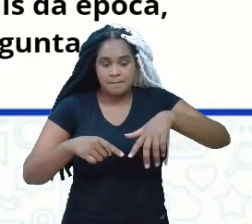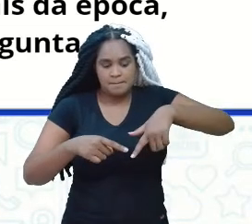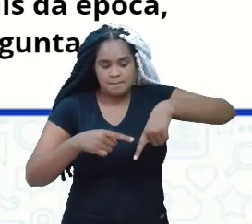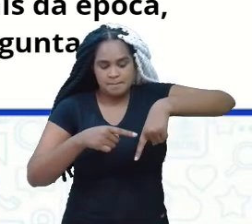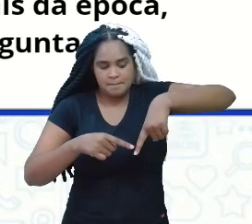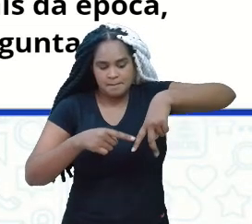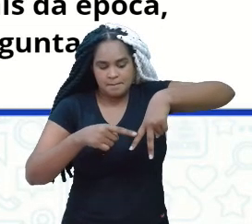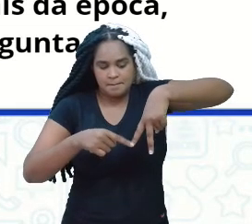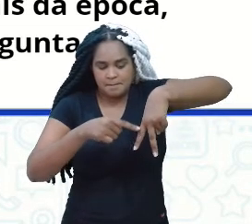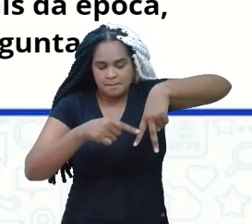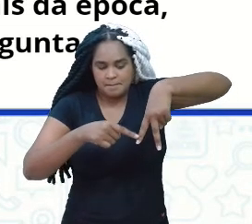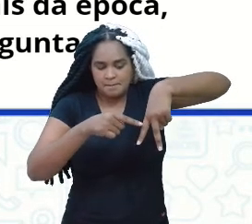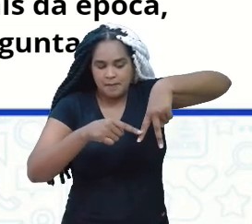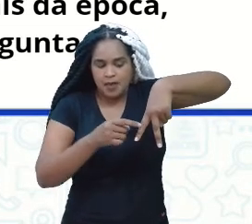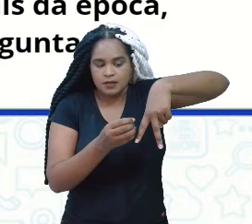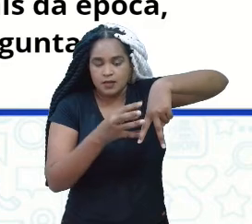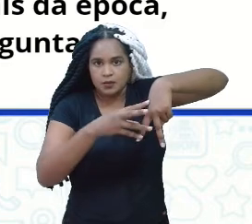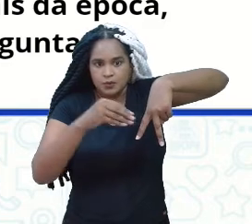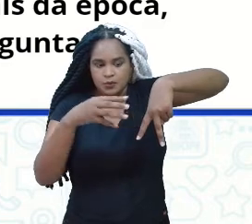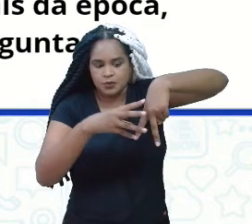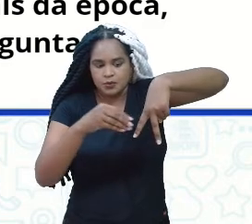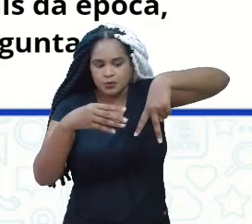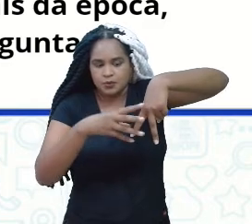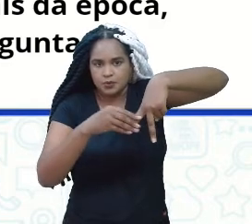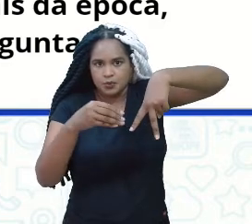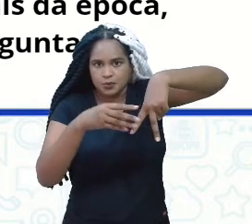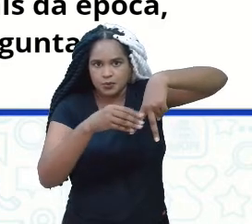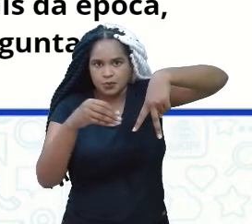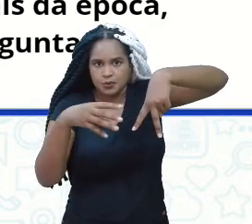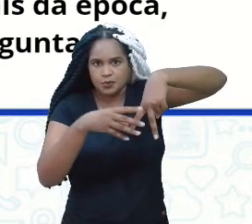gente, nós temos aqui uma lenda bem